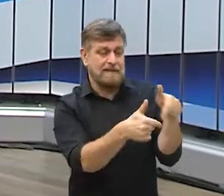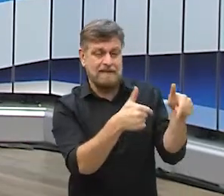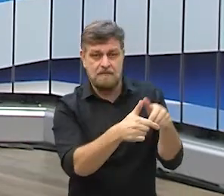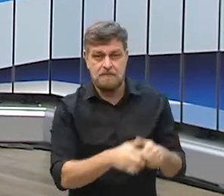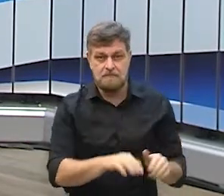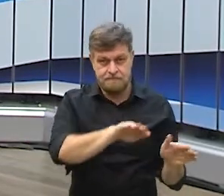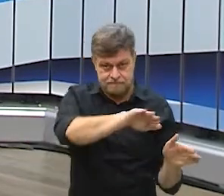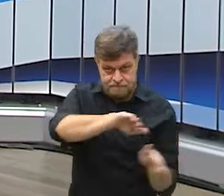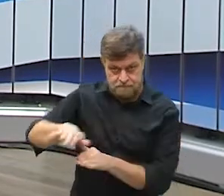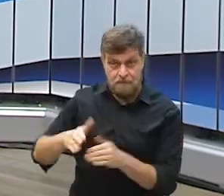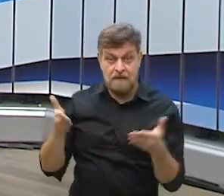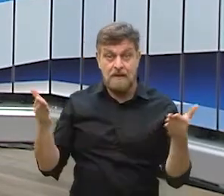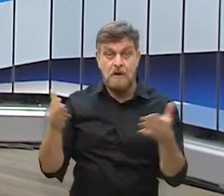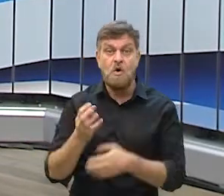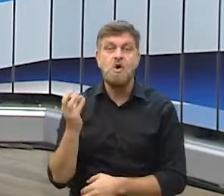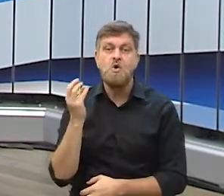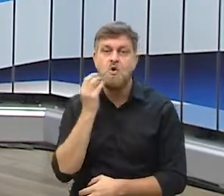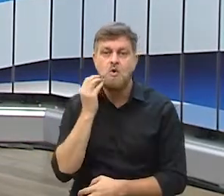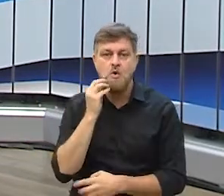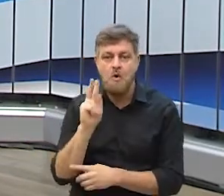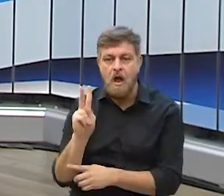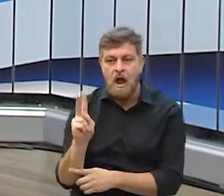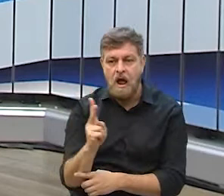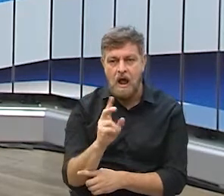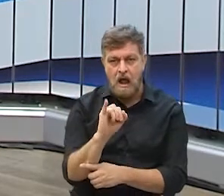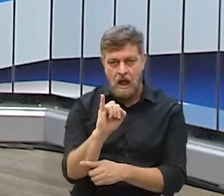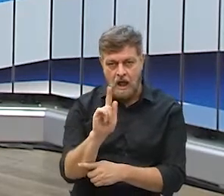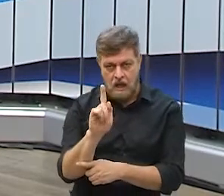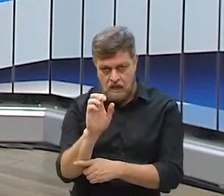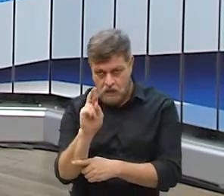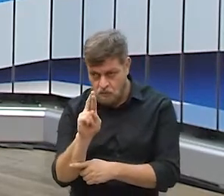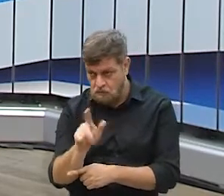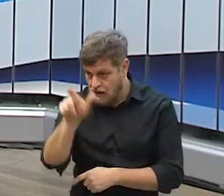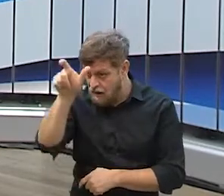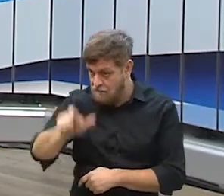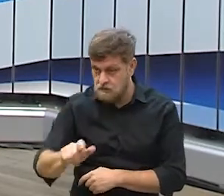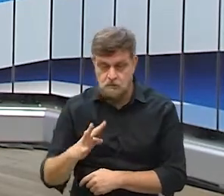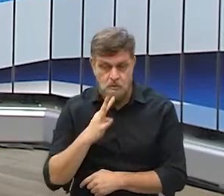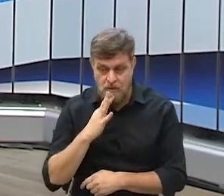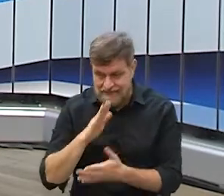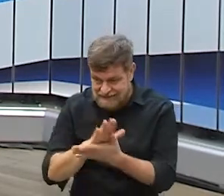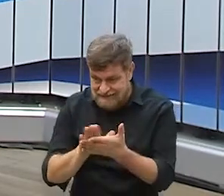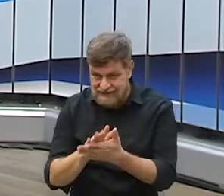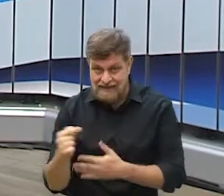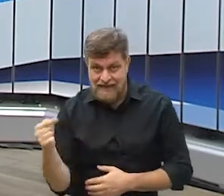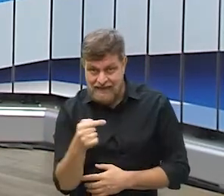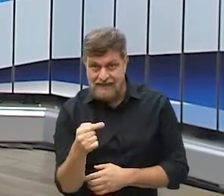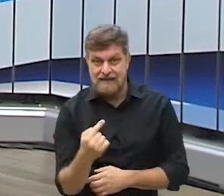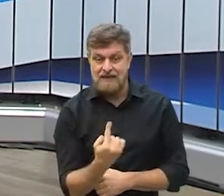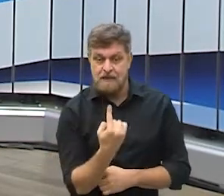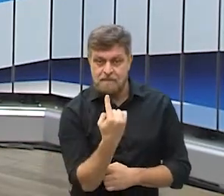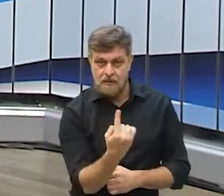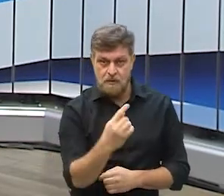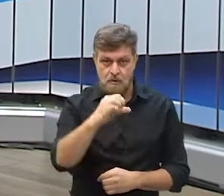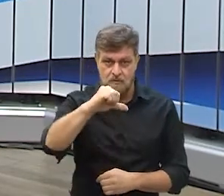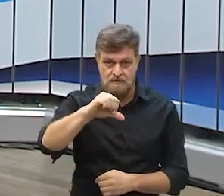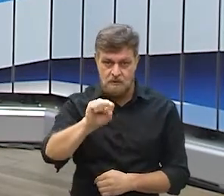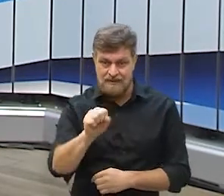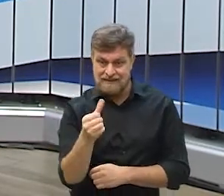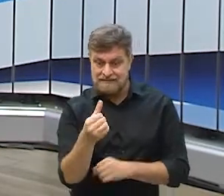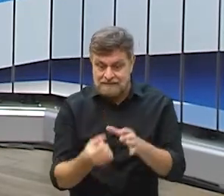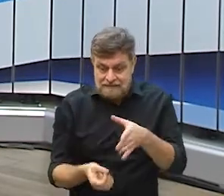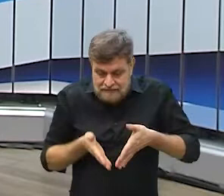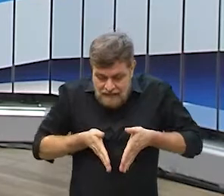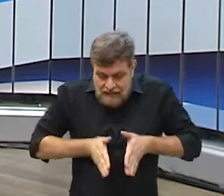está nos acompanhando e nunca foi ao distrito, não conhece a região, você nasceu em 1986. Primeiro, como é que